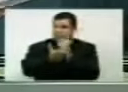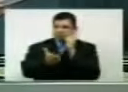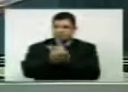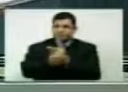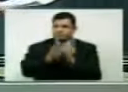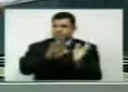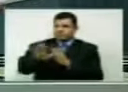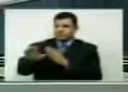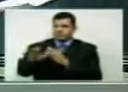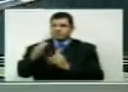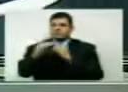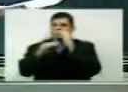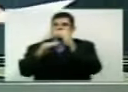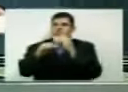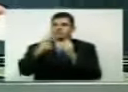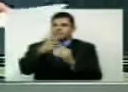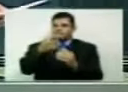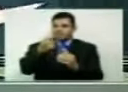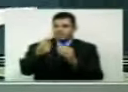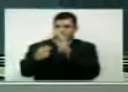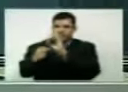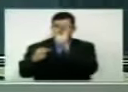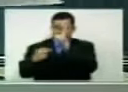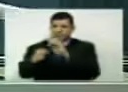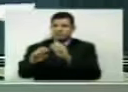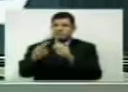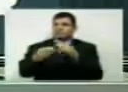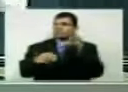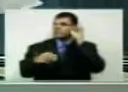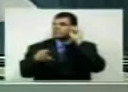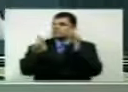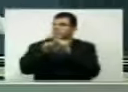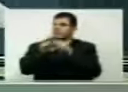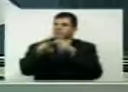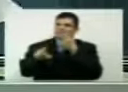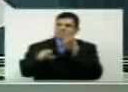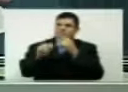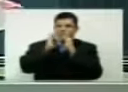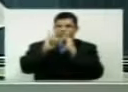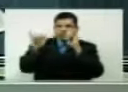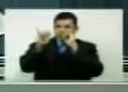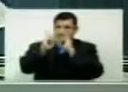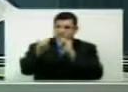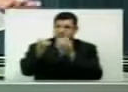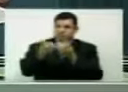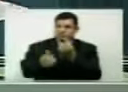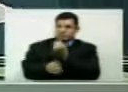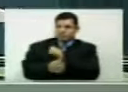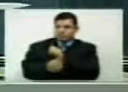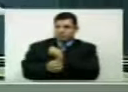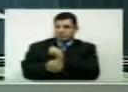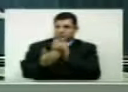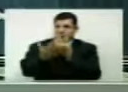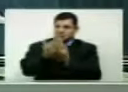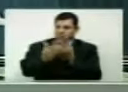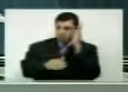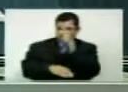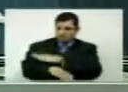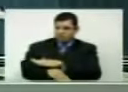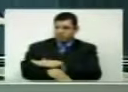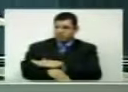sempre foram acima de 20%. Ouso também contestar a informação com números